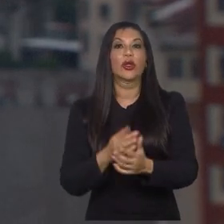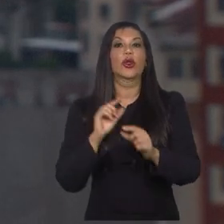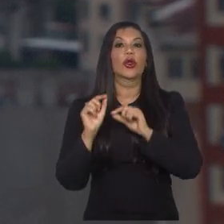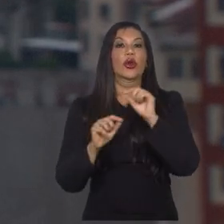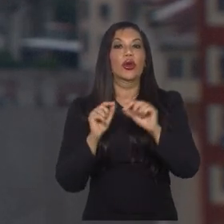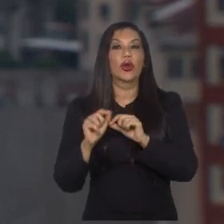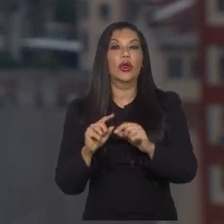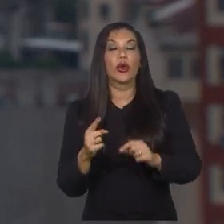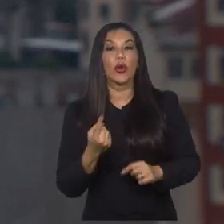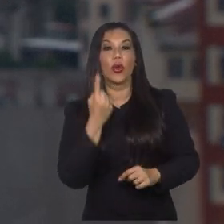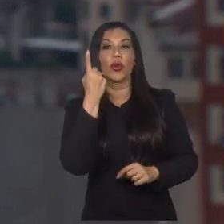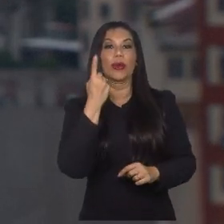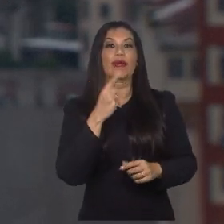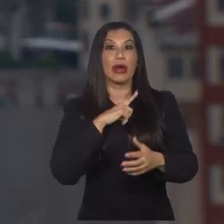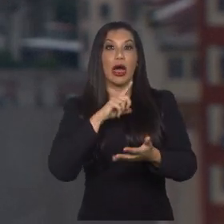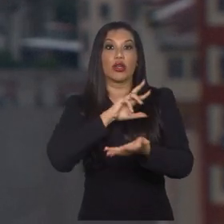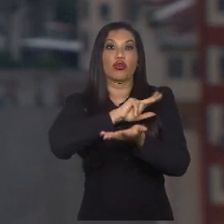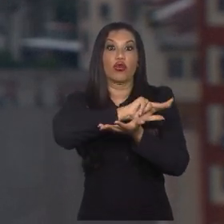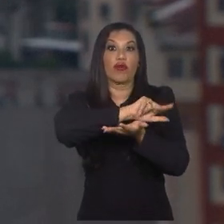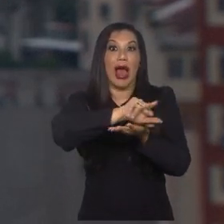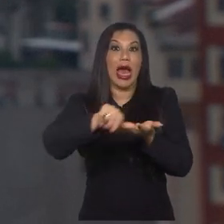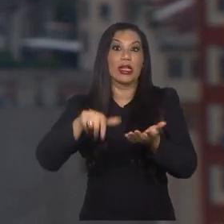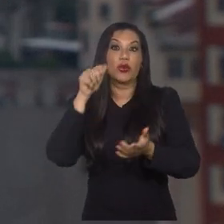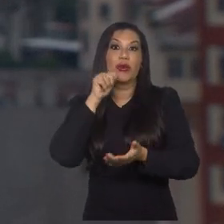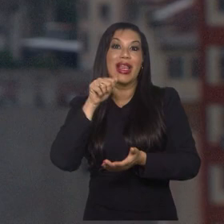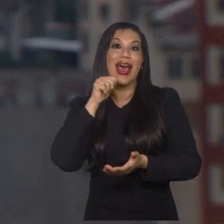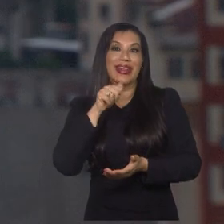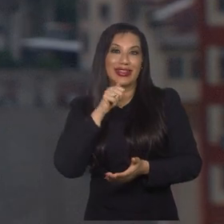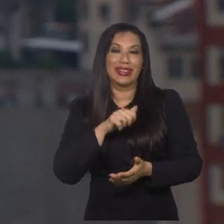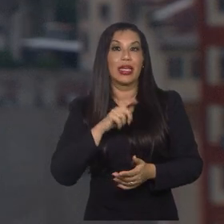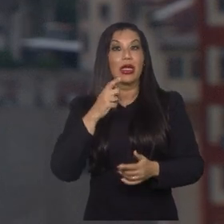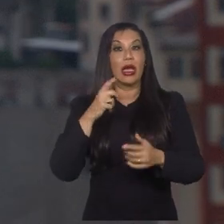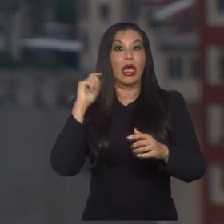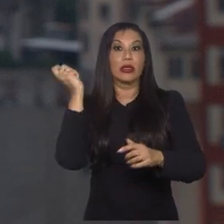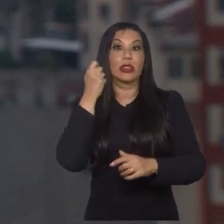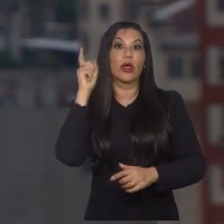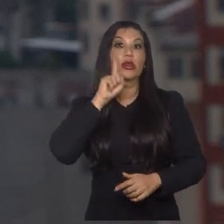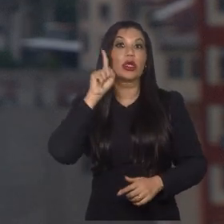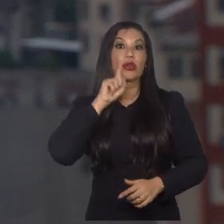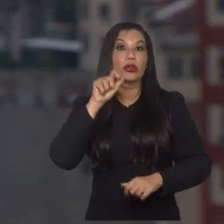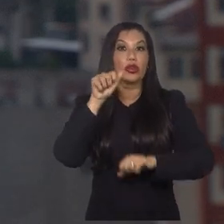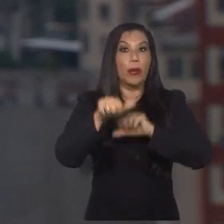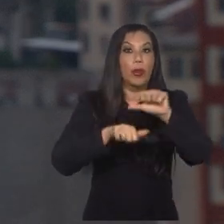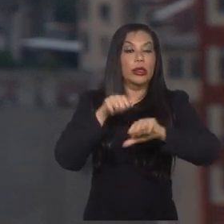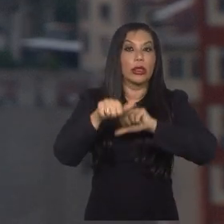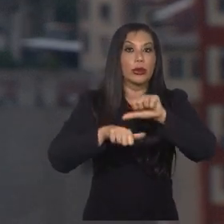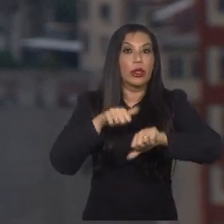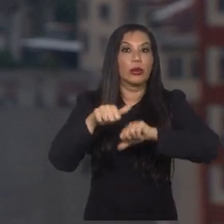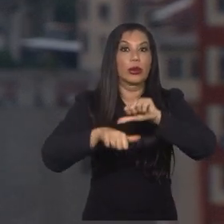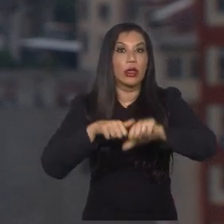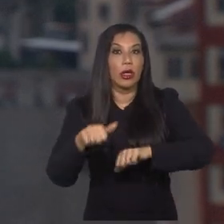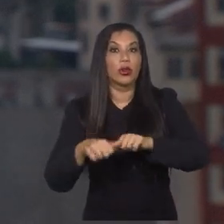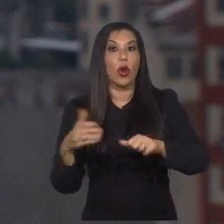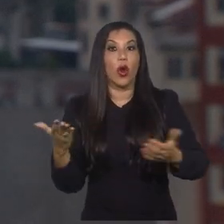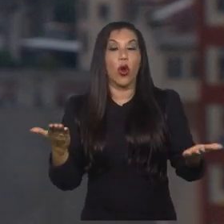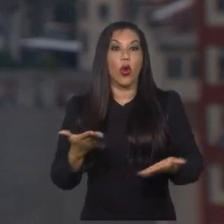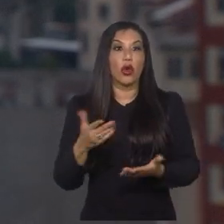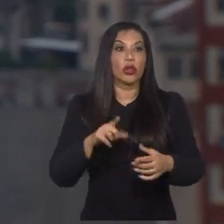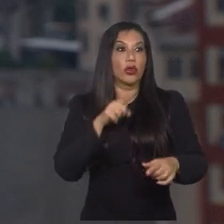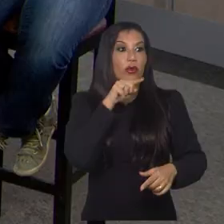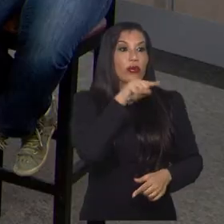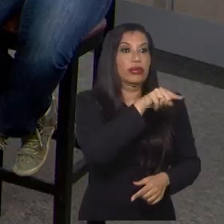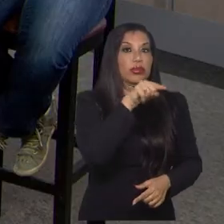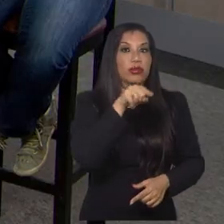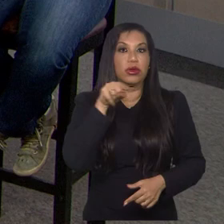de uma única jogadora, eu acho que vai ser de um conjunto. Por exemplo, a seleção dos Estados Unidos está passando um processo de renovação. Sim. Então, hoje eu não apontaria